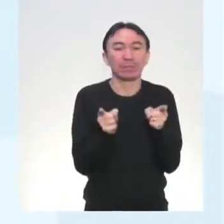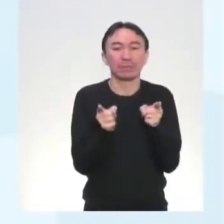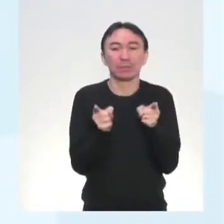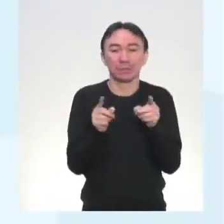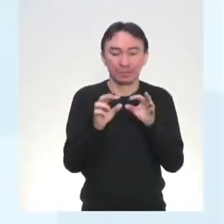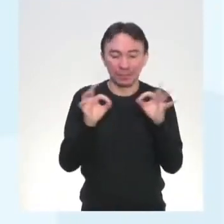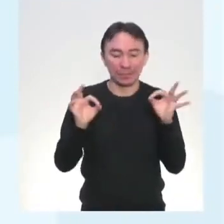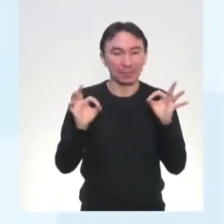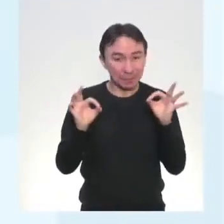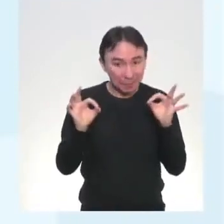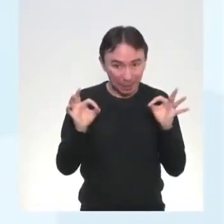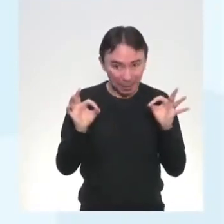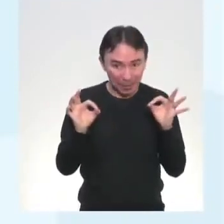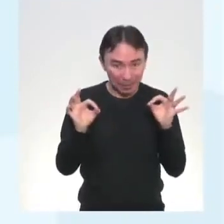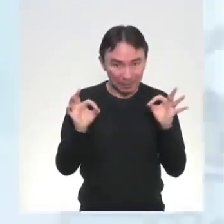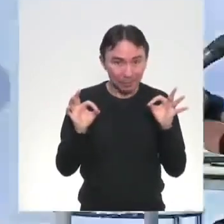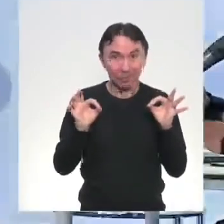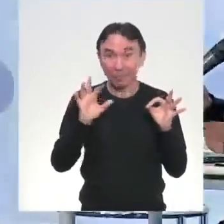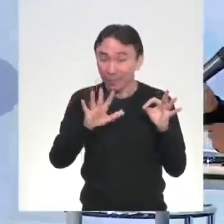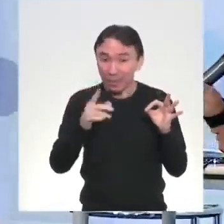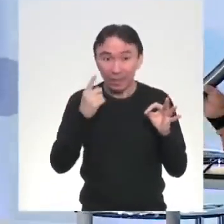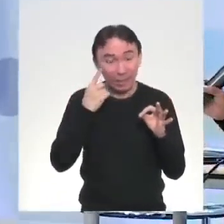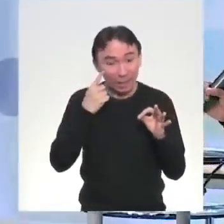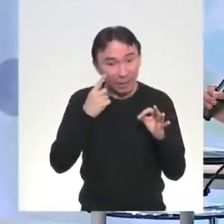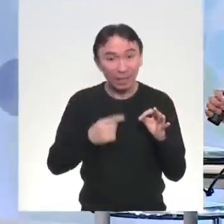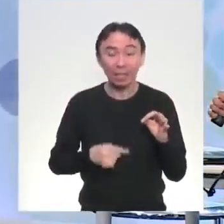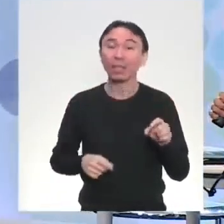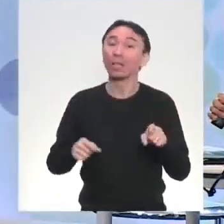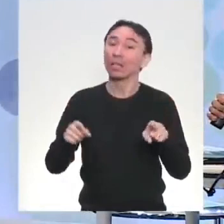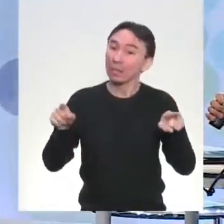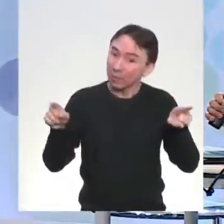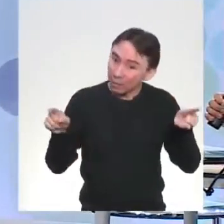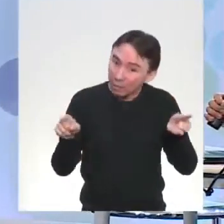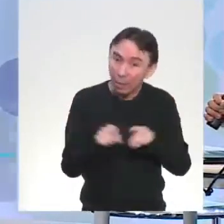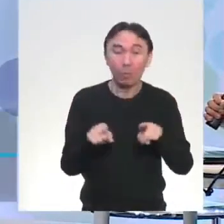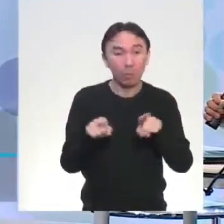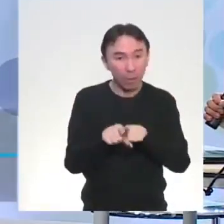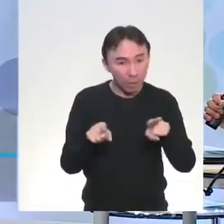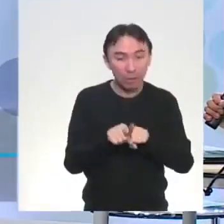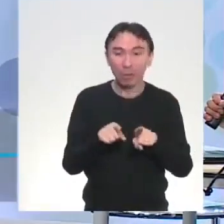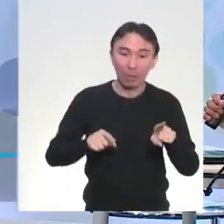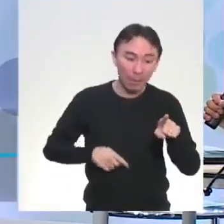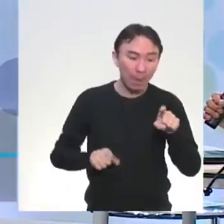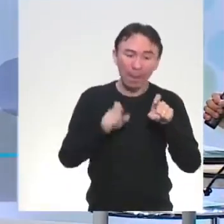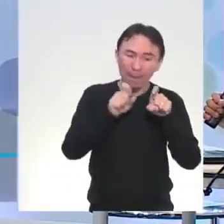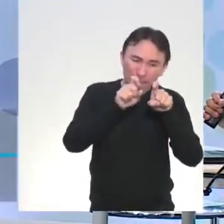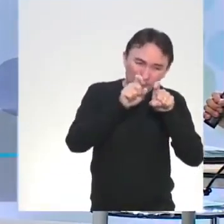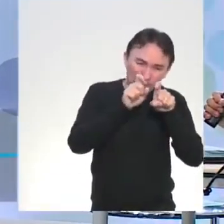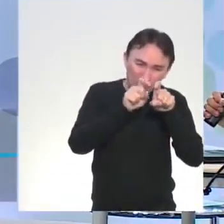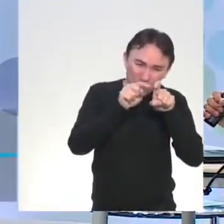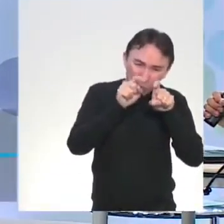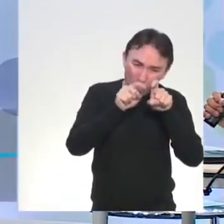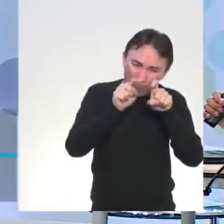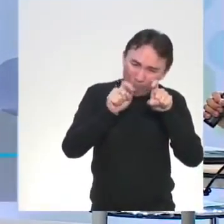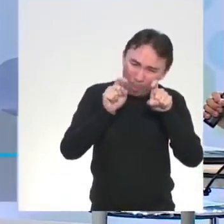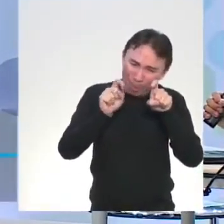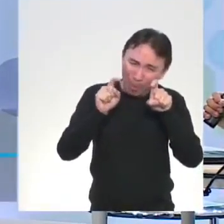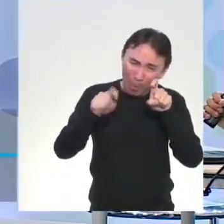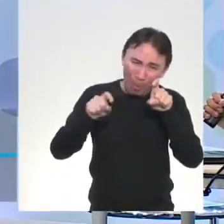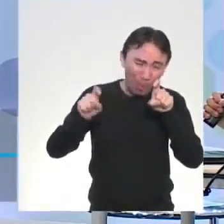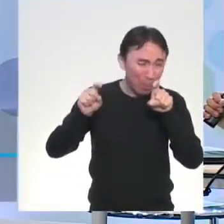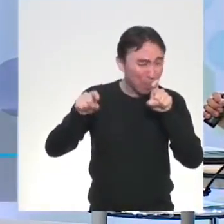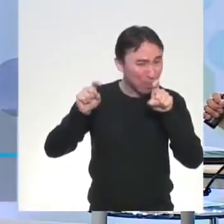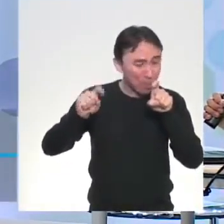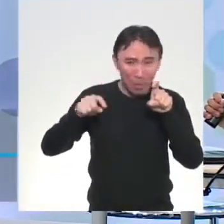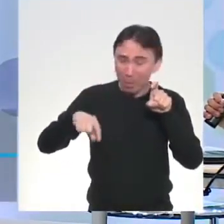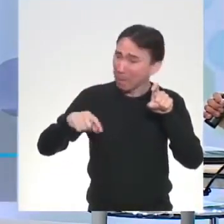reta. E o segmento de reta, pessoal, também é um conjunto infinito de pontos, tá? Não é porque ele tem começo e fim que ele não é